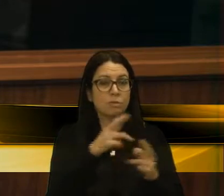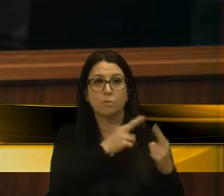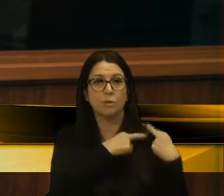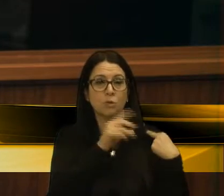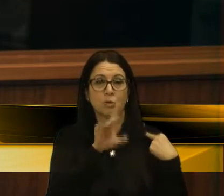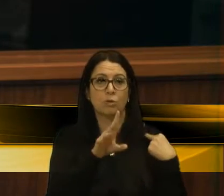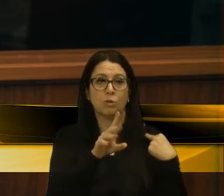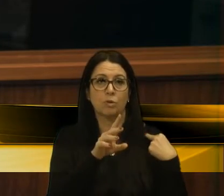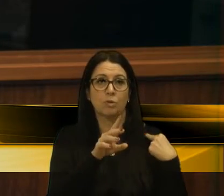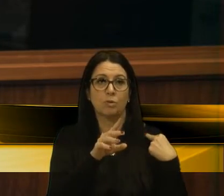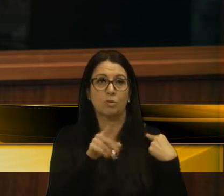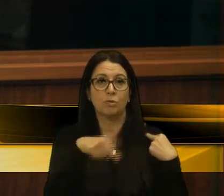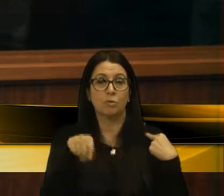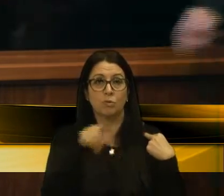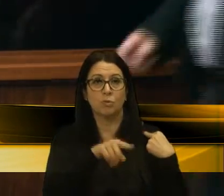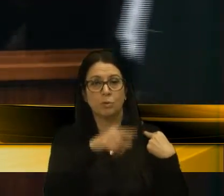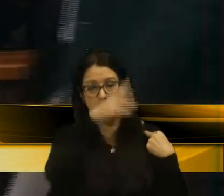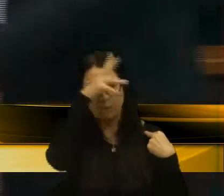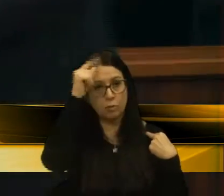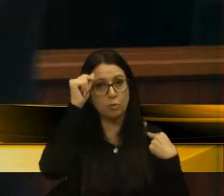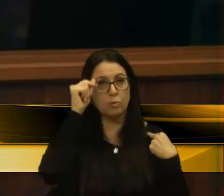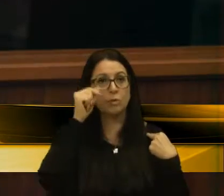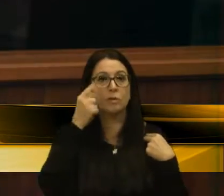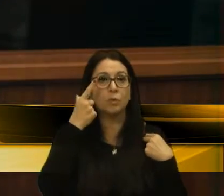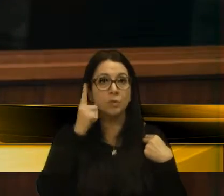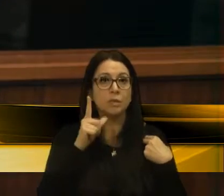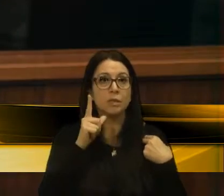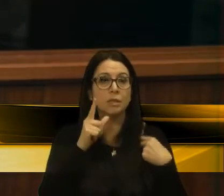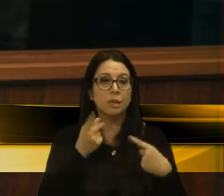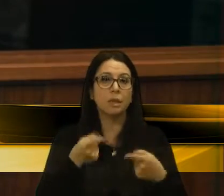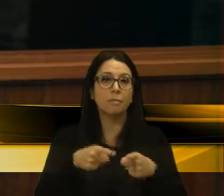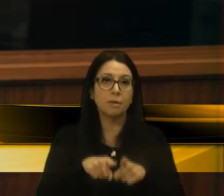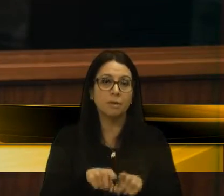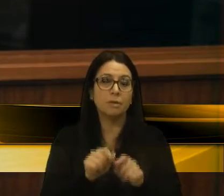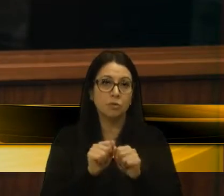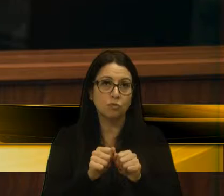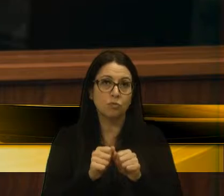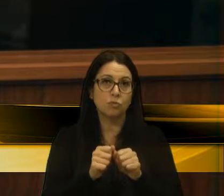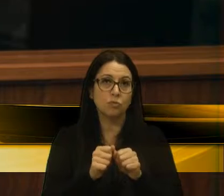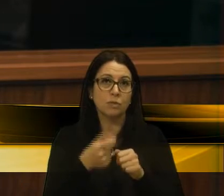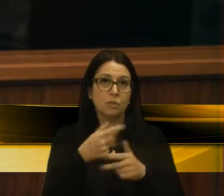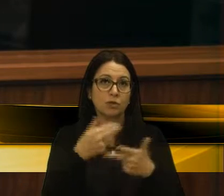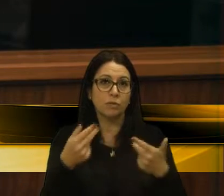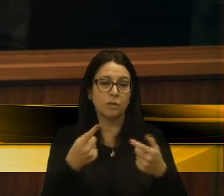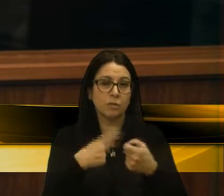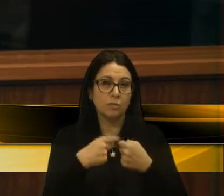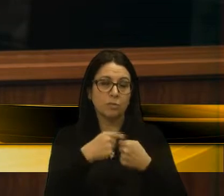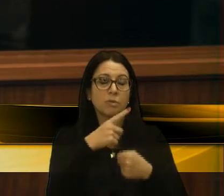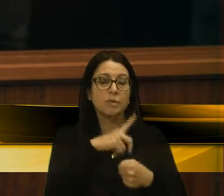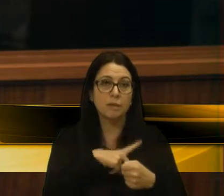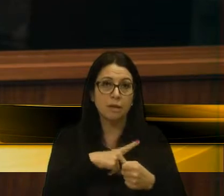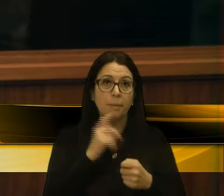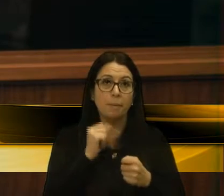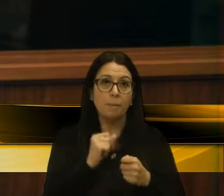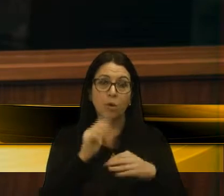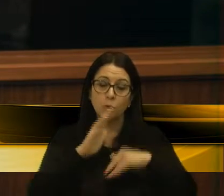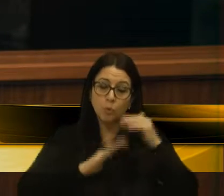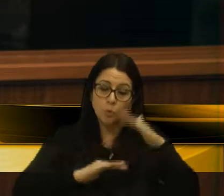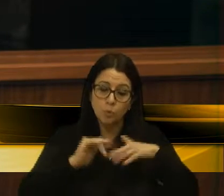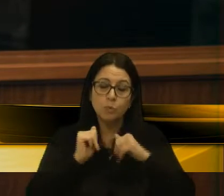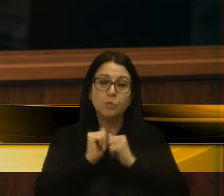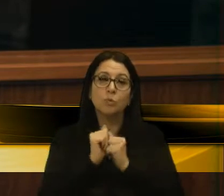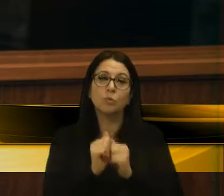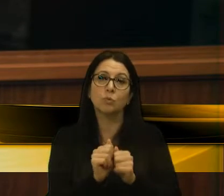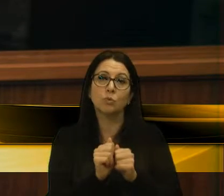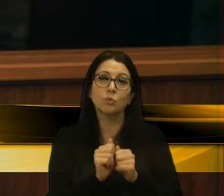Executivo Municipal. E se a gente conseguir ter parceiros da iniciativa privada, e vários municípios têm, eles podem construir,